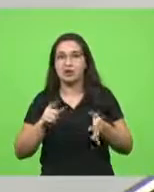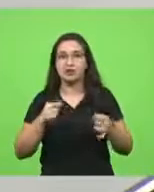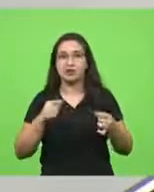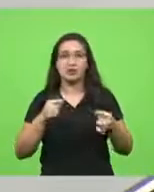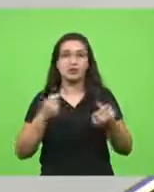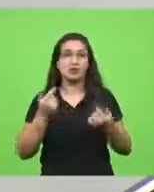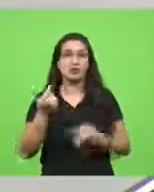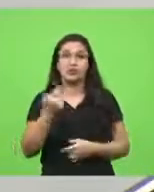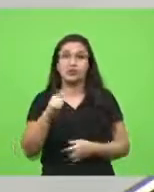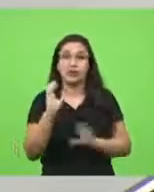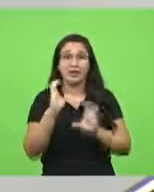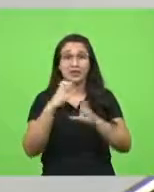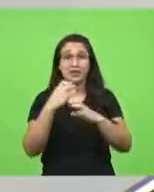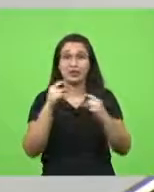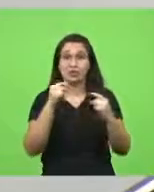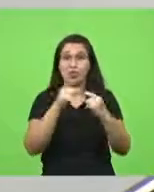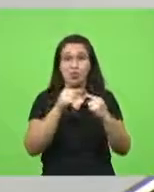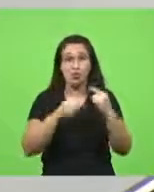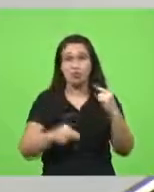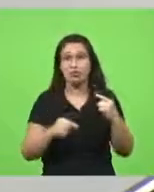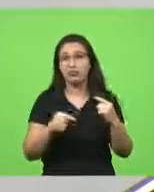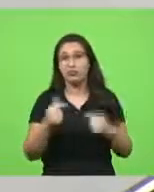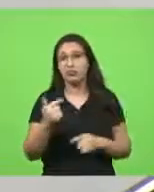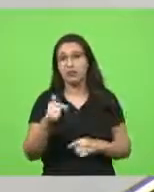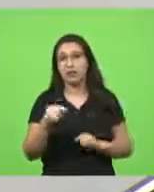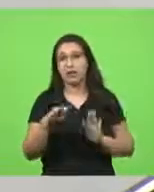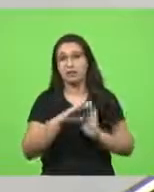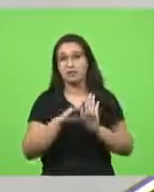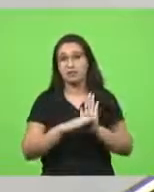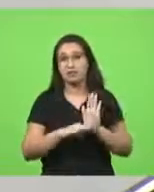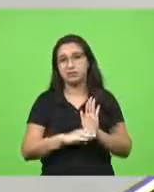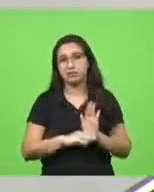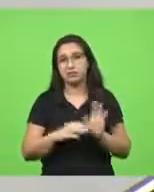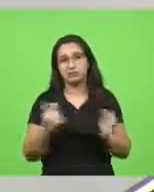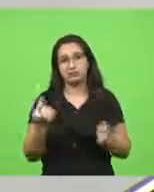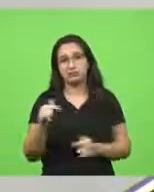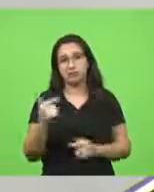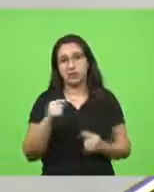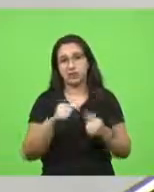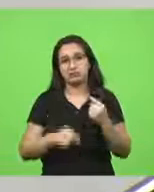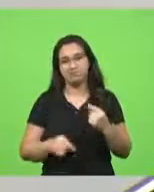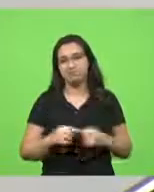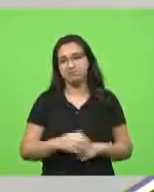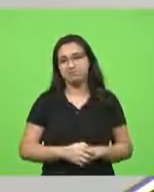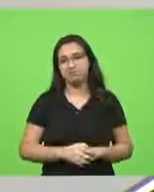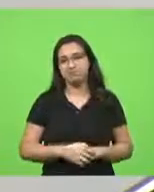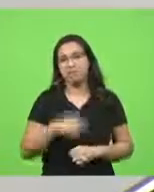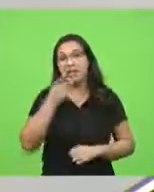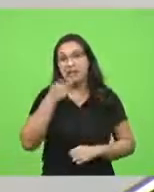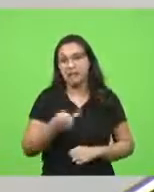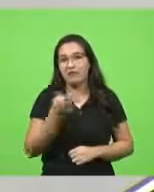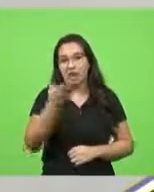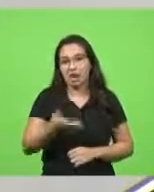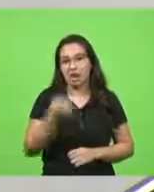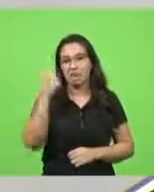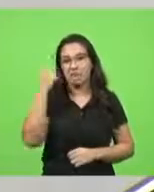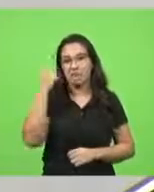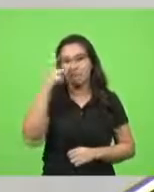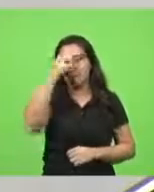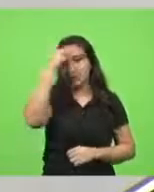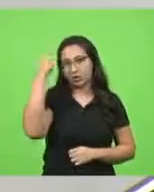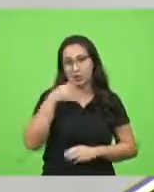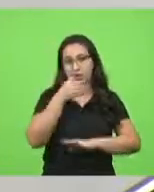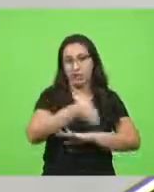comprovação científica, não tem como fazer um protocolo. Então, dizer que a pessoa que foi no médico, o médico